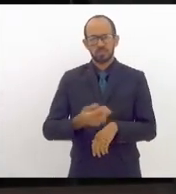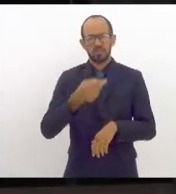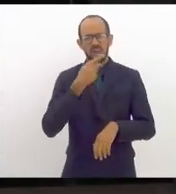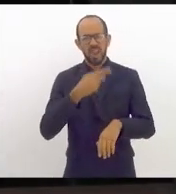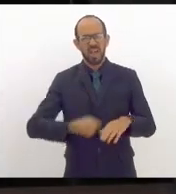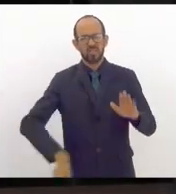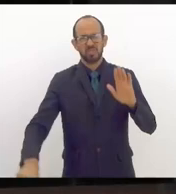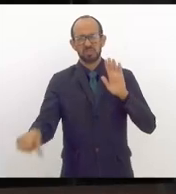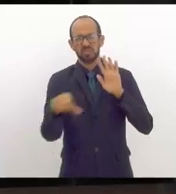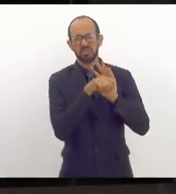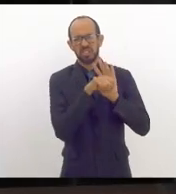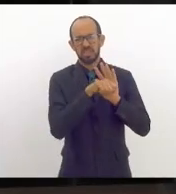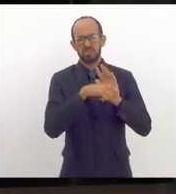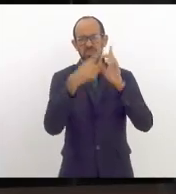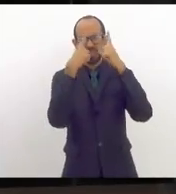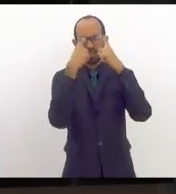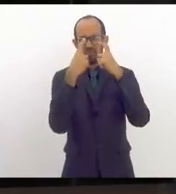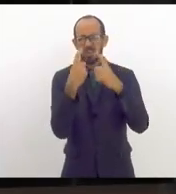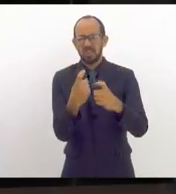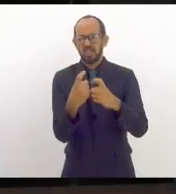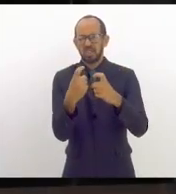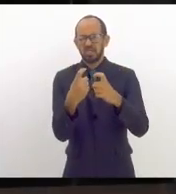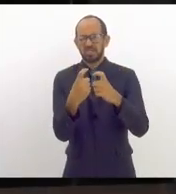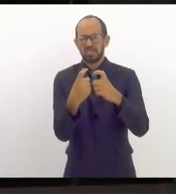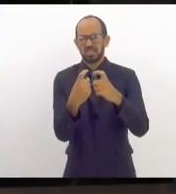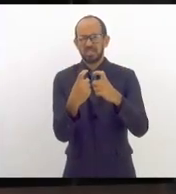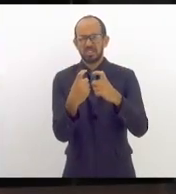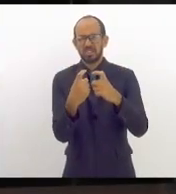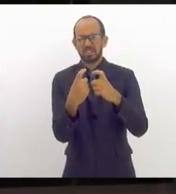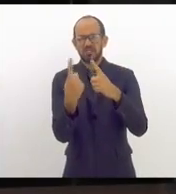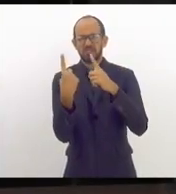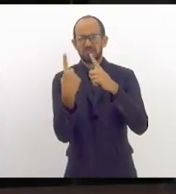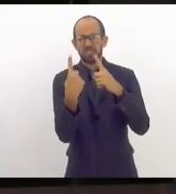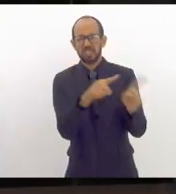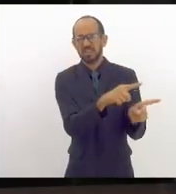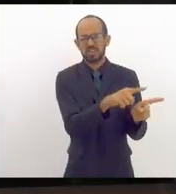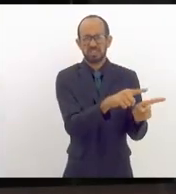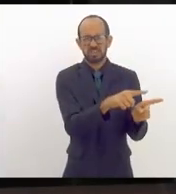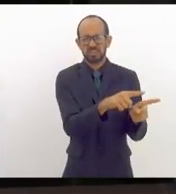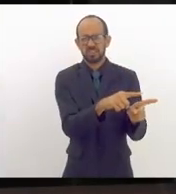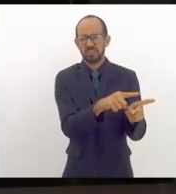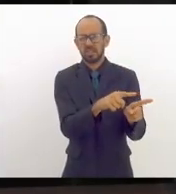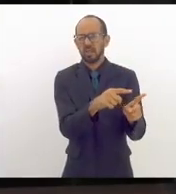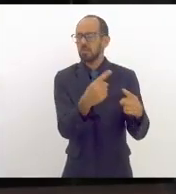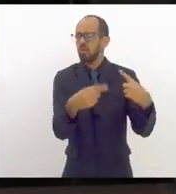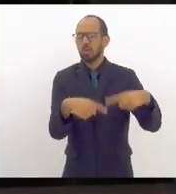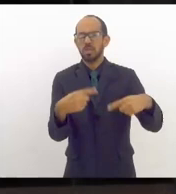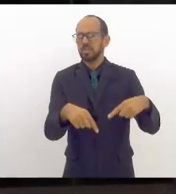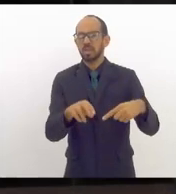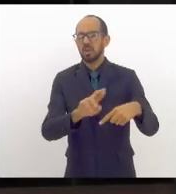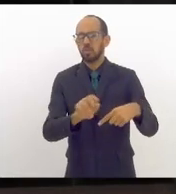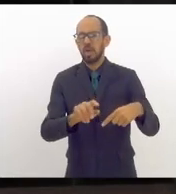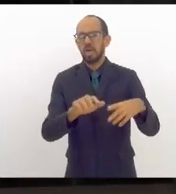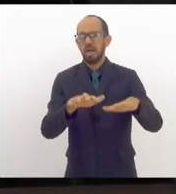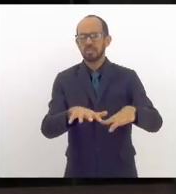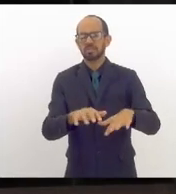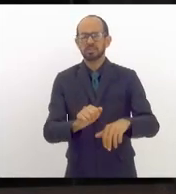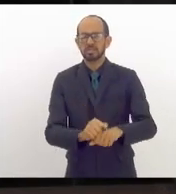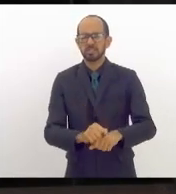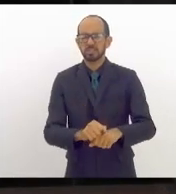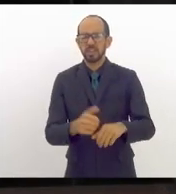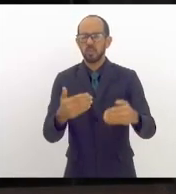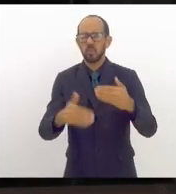da violência da vingança Não é nada disso política não é isso política é exatamente o contrário